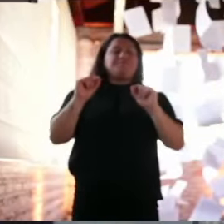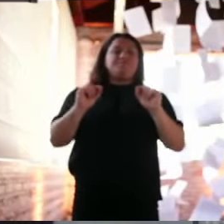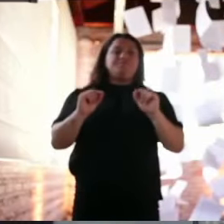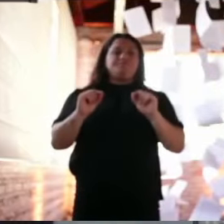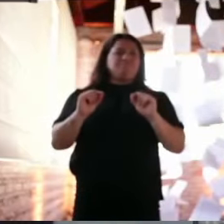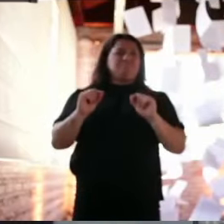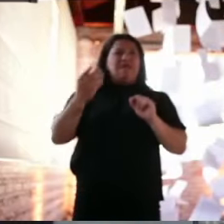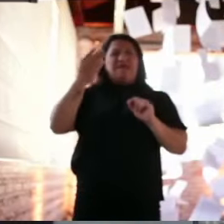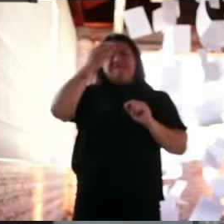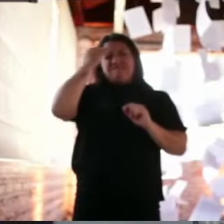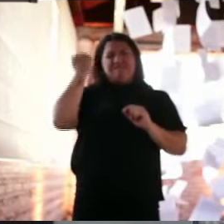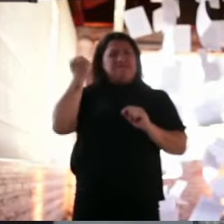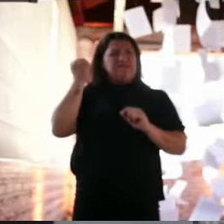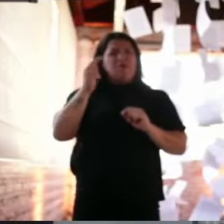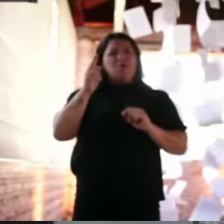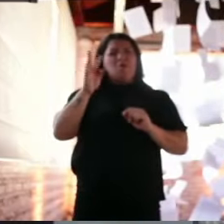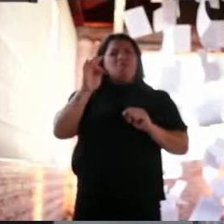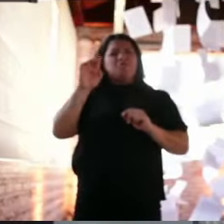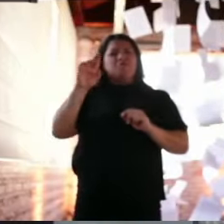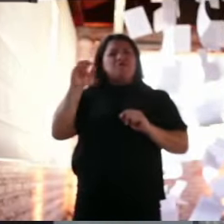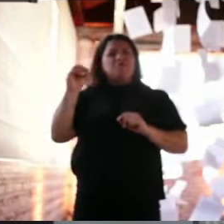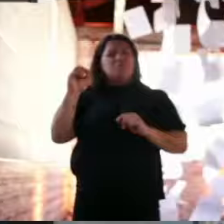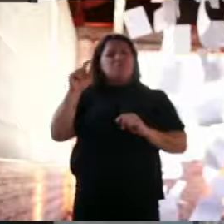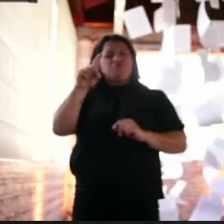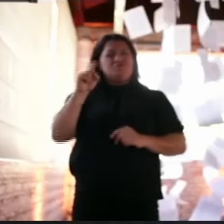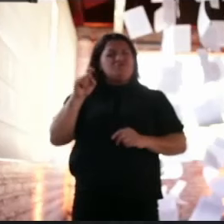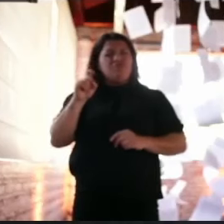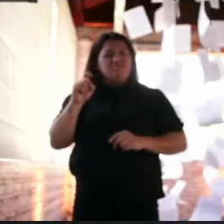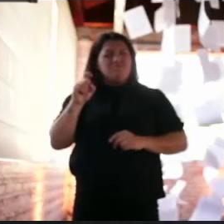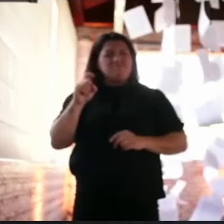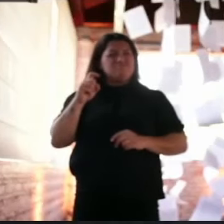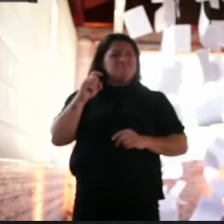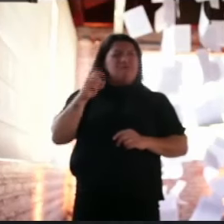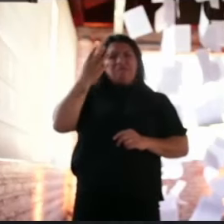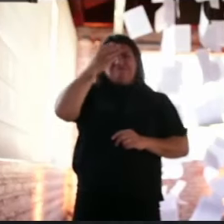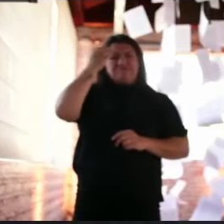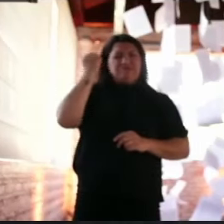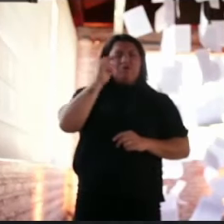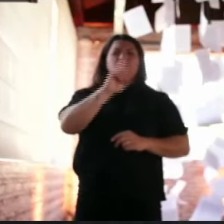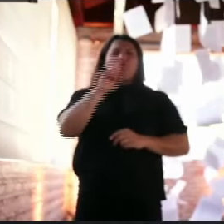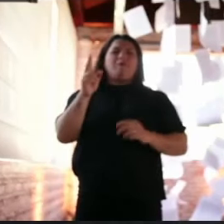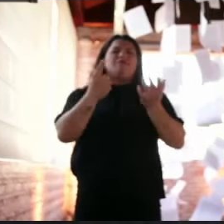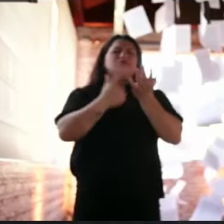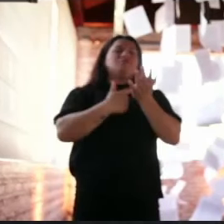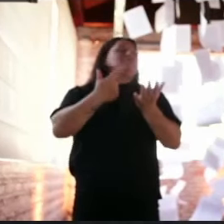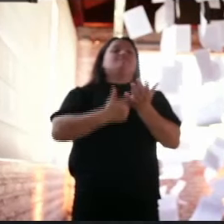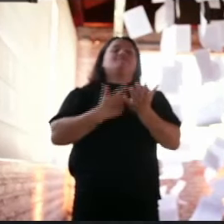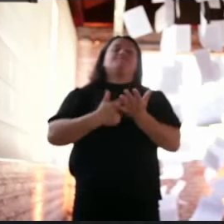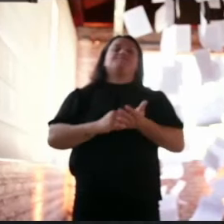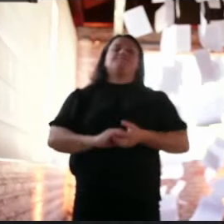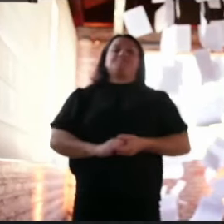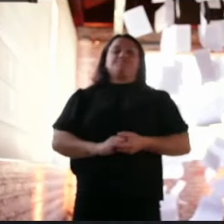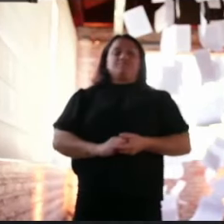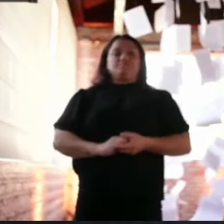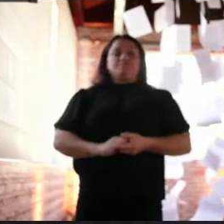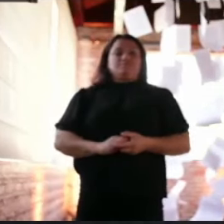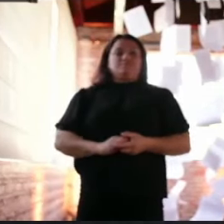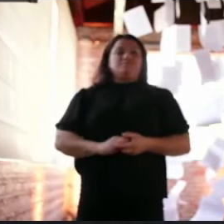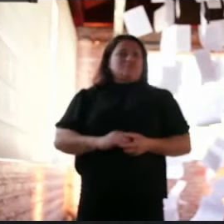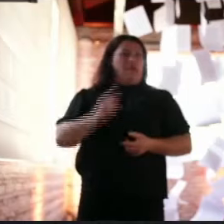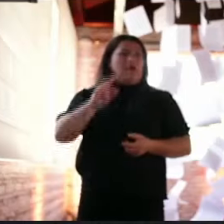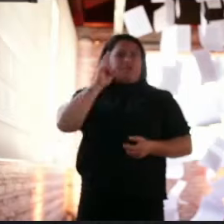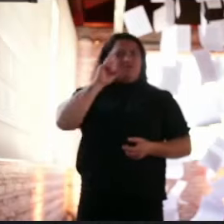não lembro agora útero x San Andrea lembrar o nome do livro do átrion grita aí André também você não